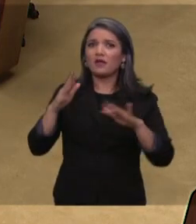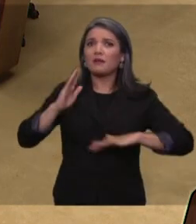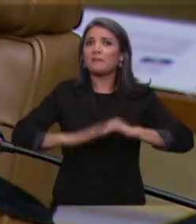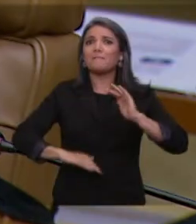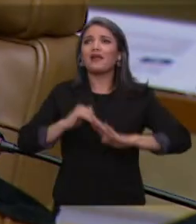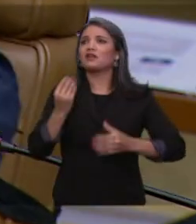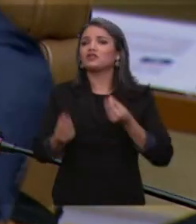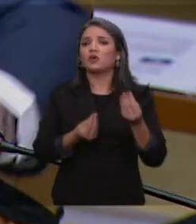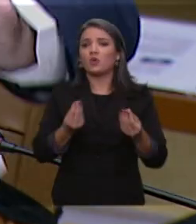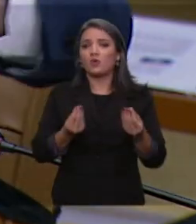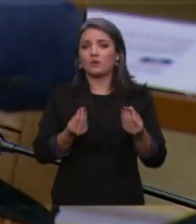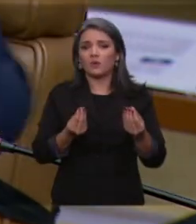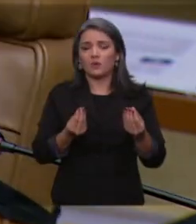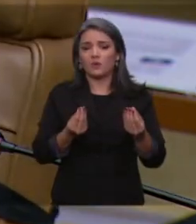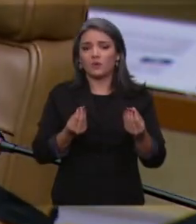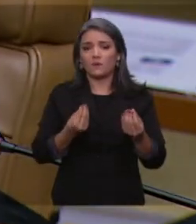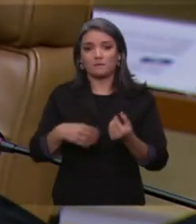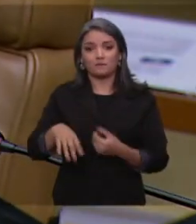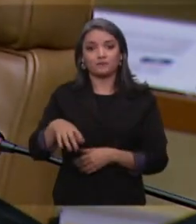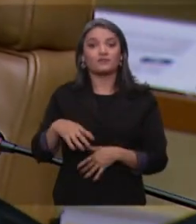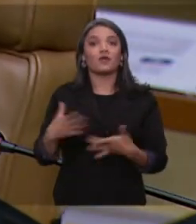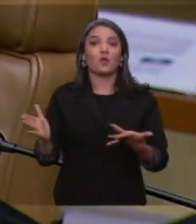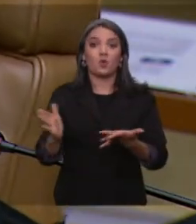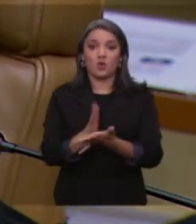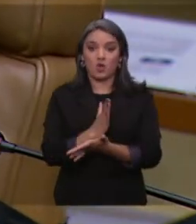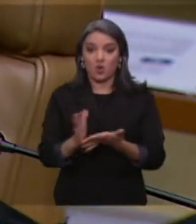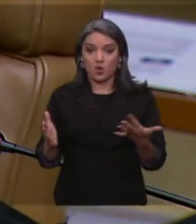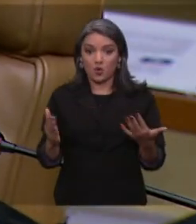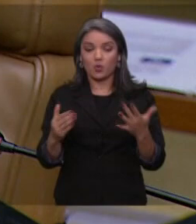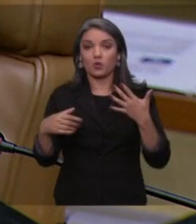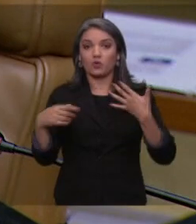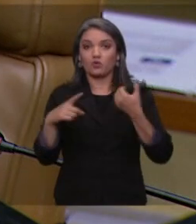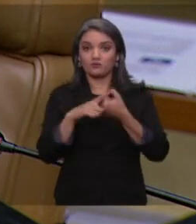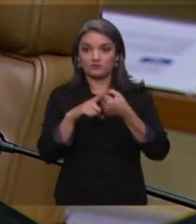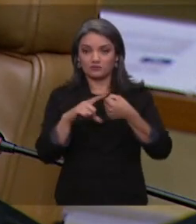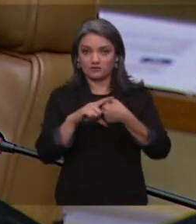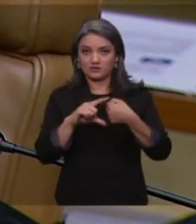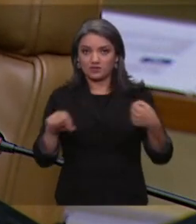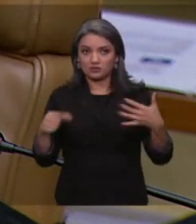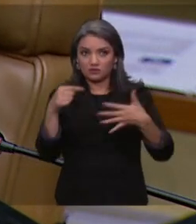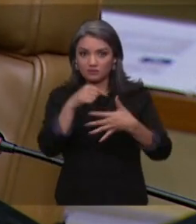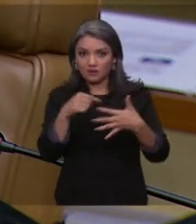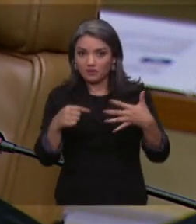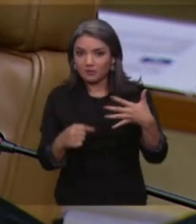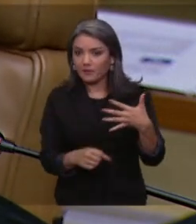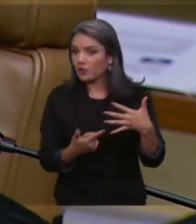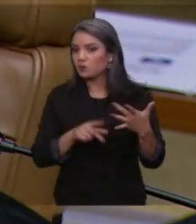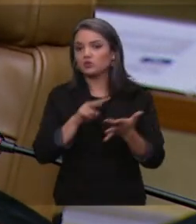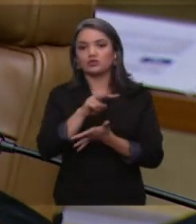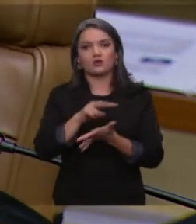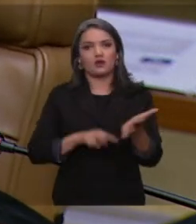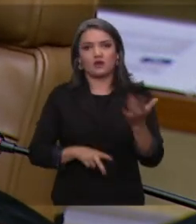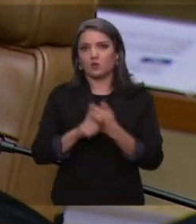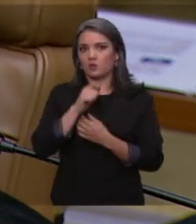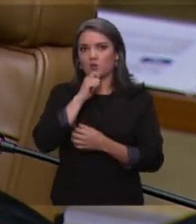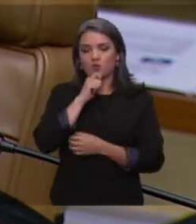A prática é, alguns dispositivos, eu não tinha feito a leitura da questão do Zucapião, não adentrei